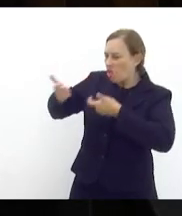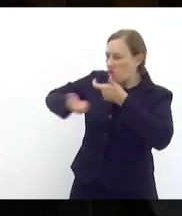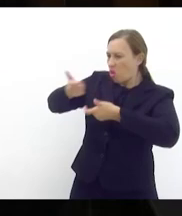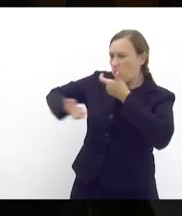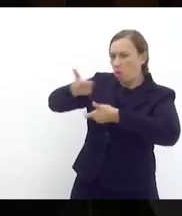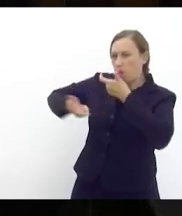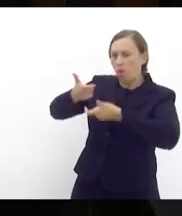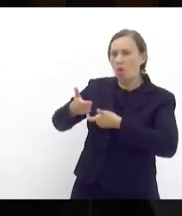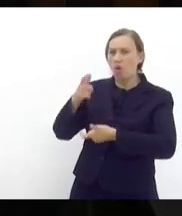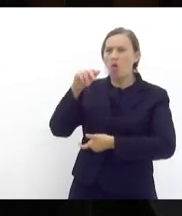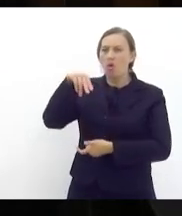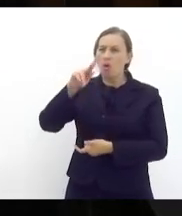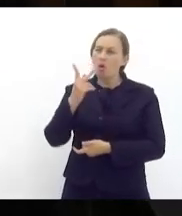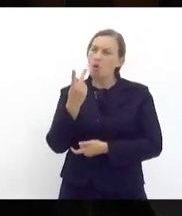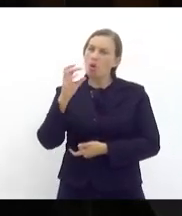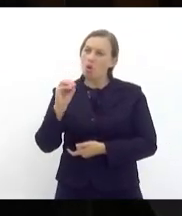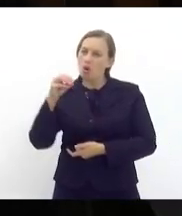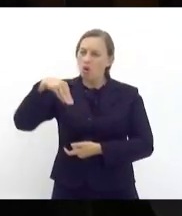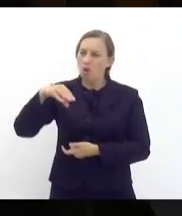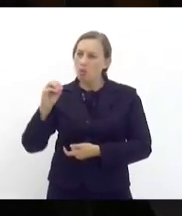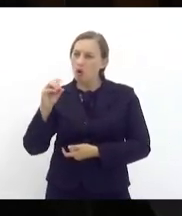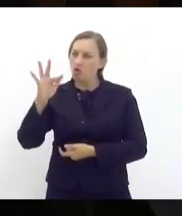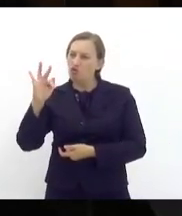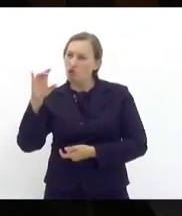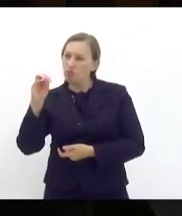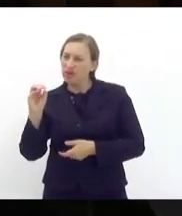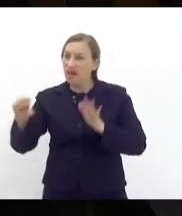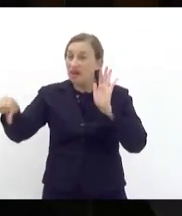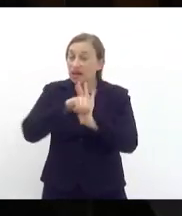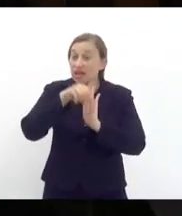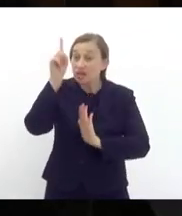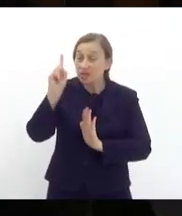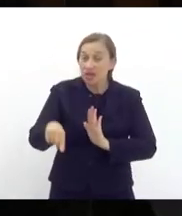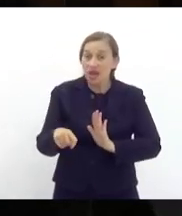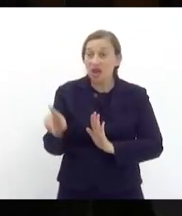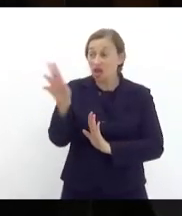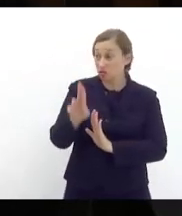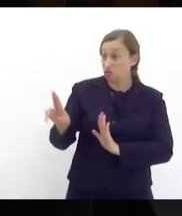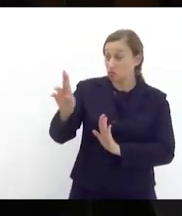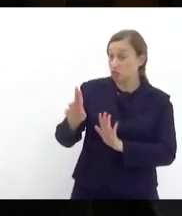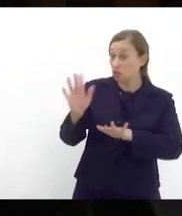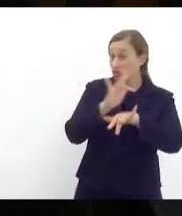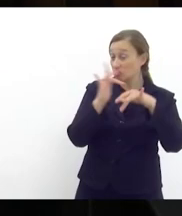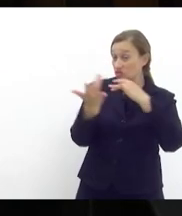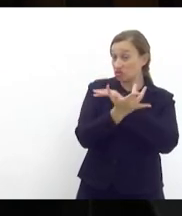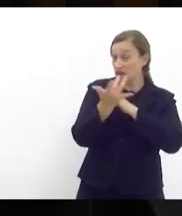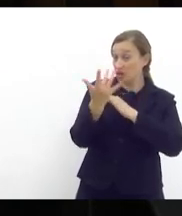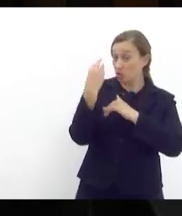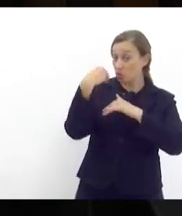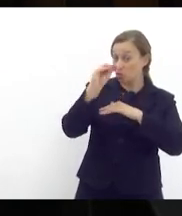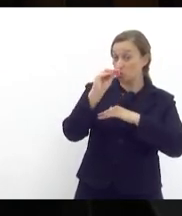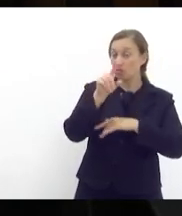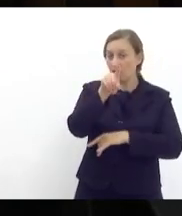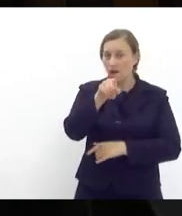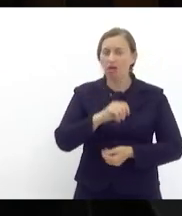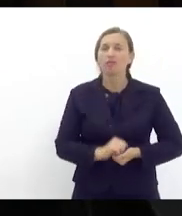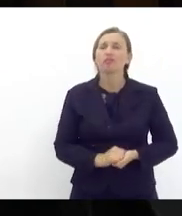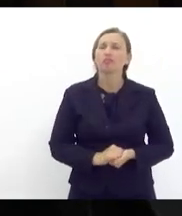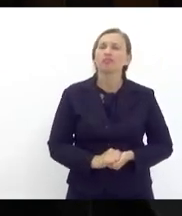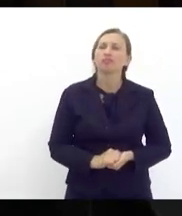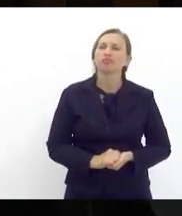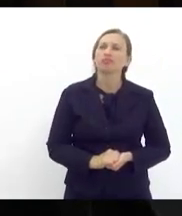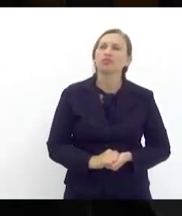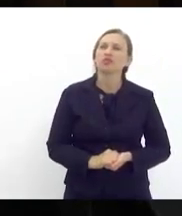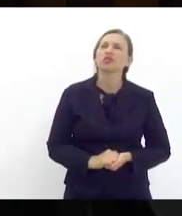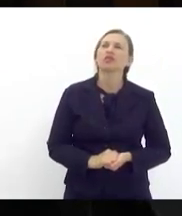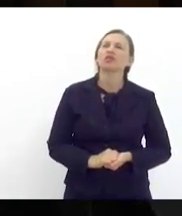homofobia é crime. Ele usou as suas redes sociais para